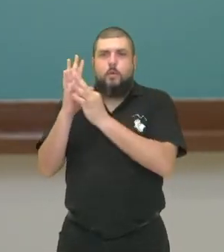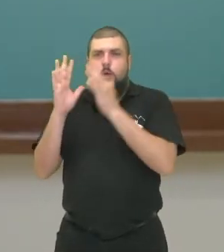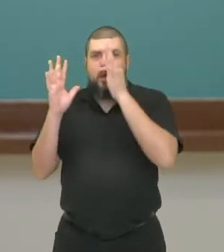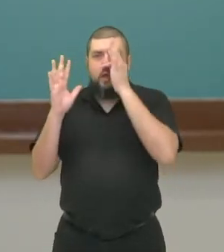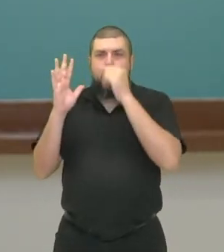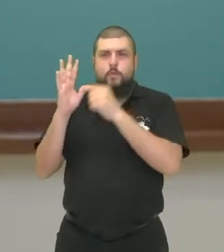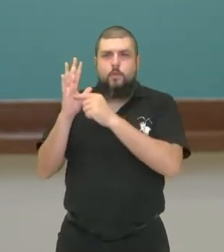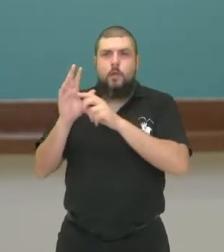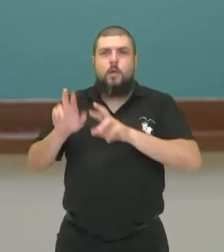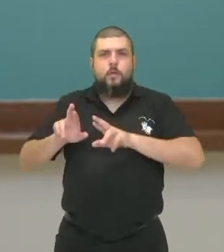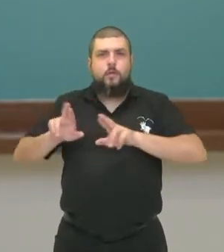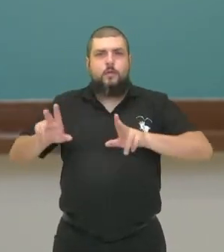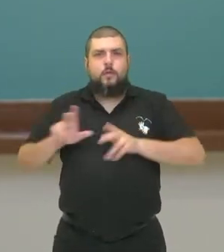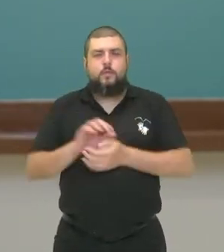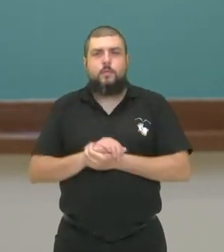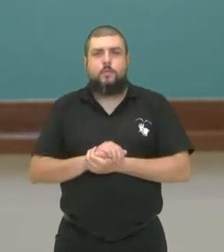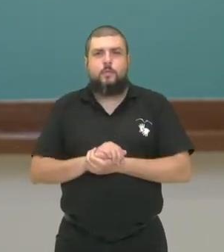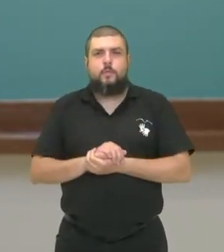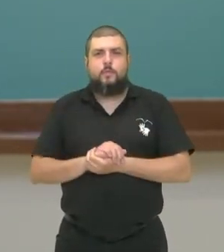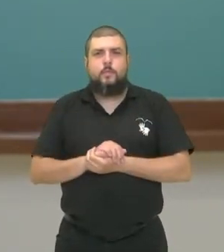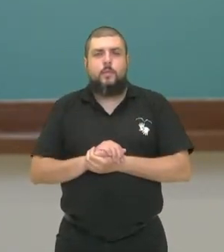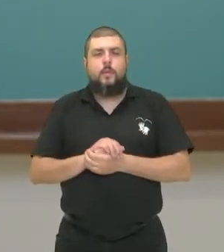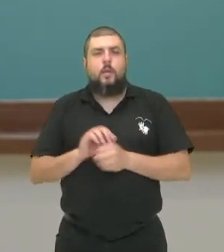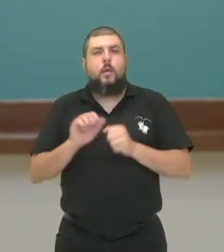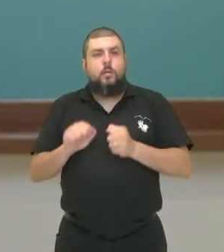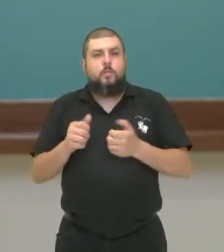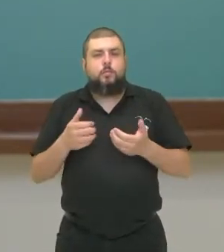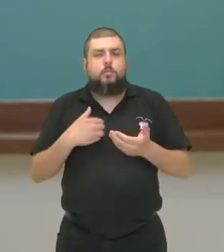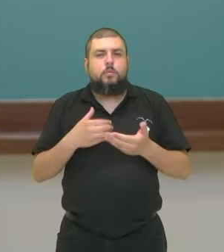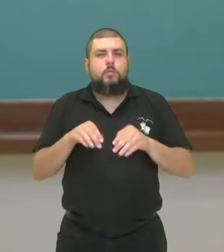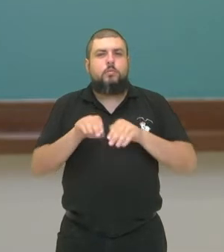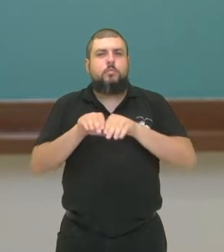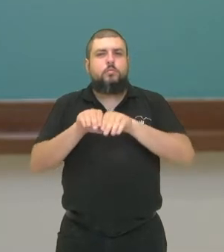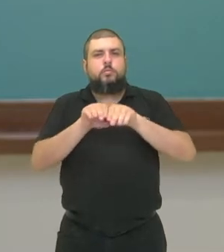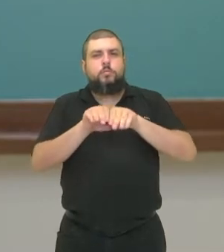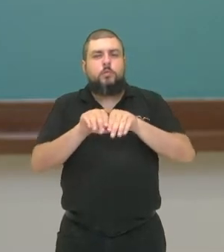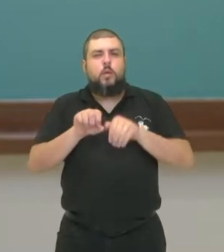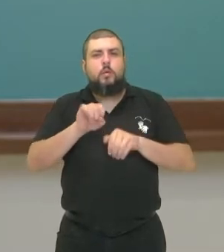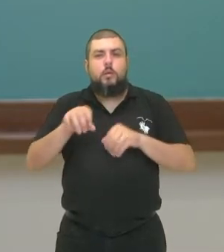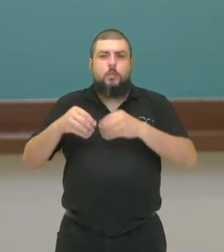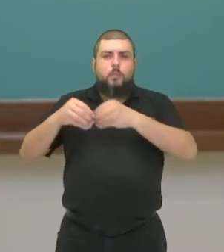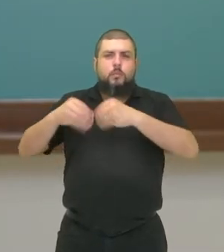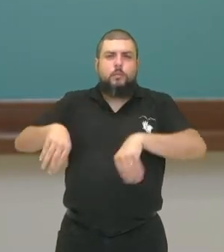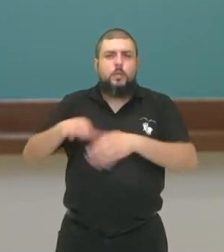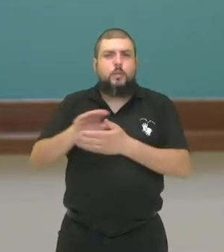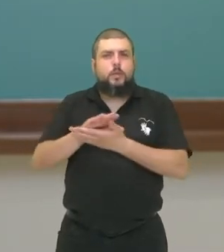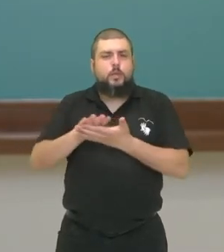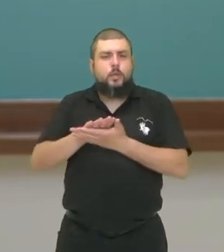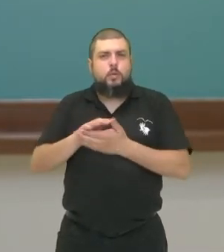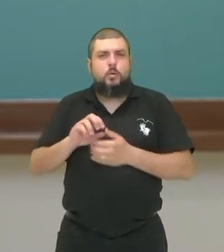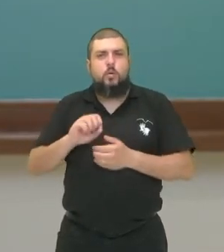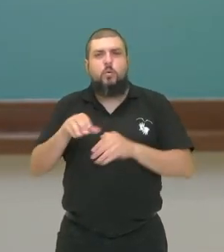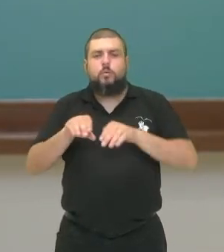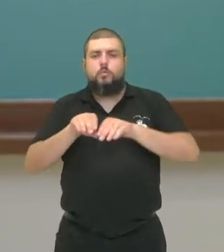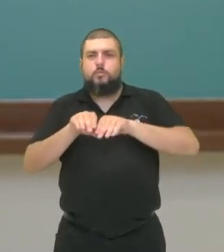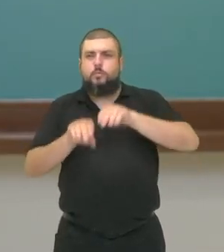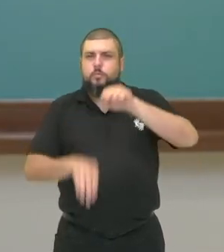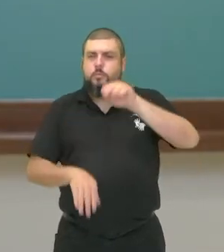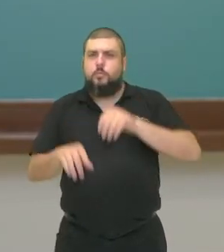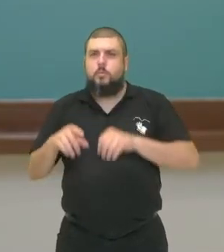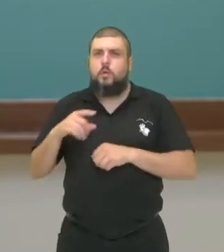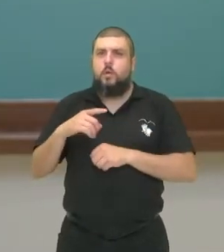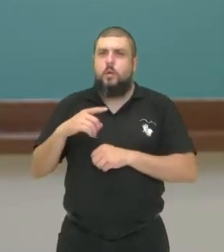diferentes. Elas podem ser harmônicas quando não há prejuízo para os envolvidos, ou desarmônicas quando pelo menos um acaba